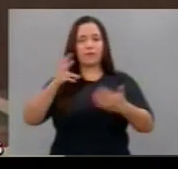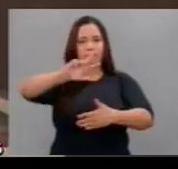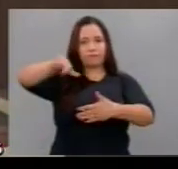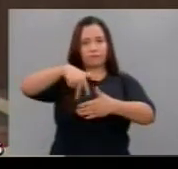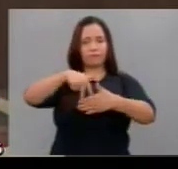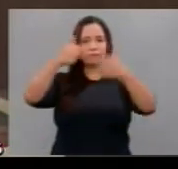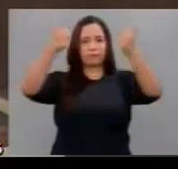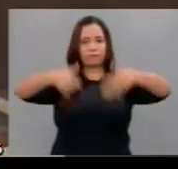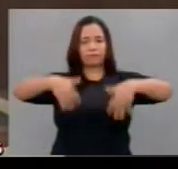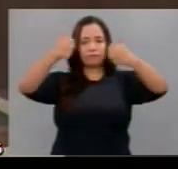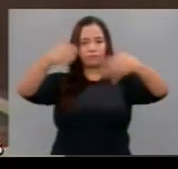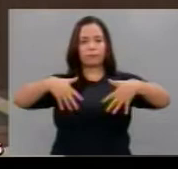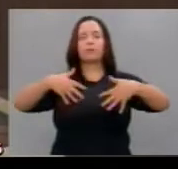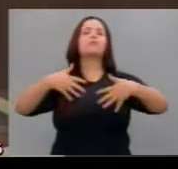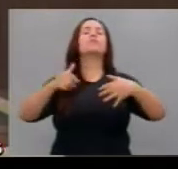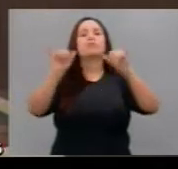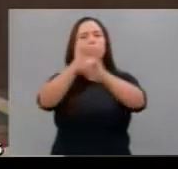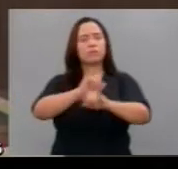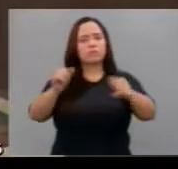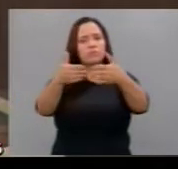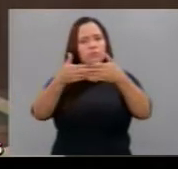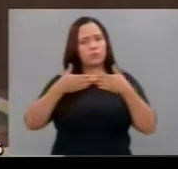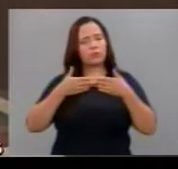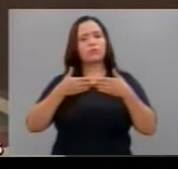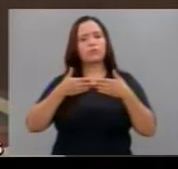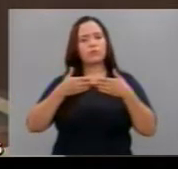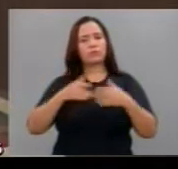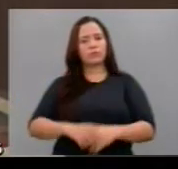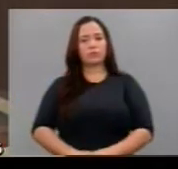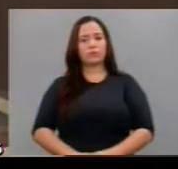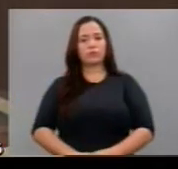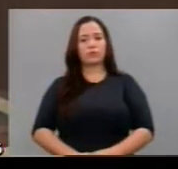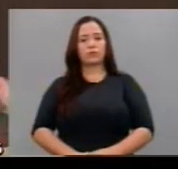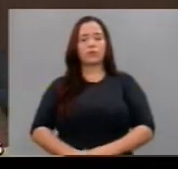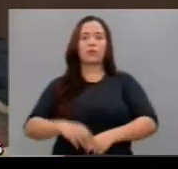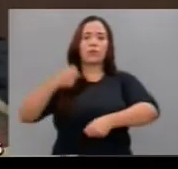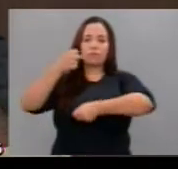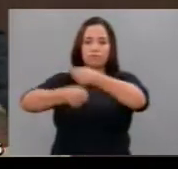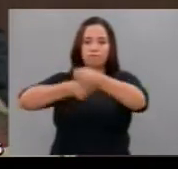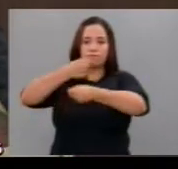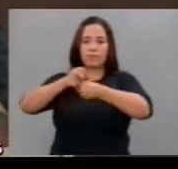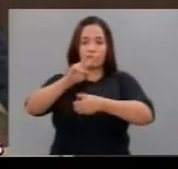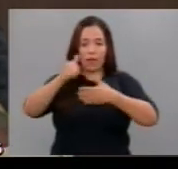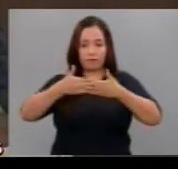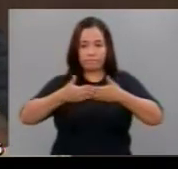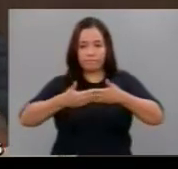pronunciamento fazendo esse apelo. Os anos que virão